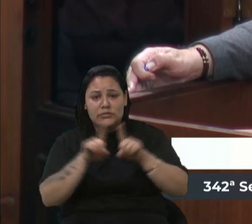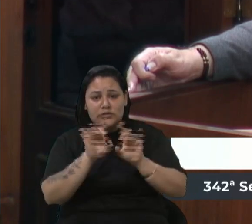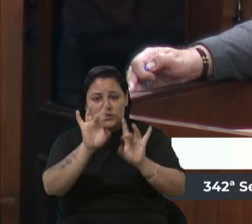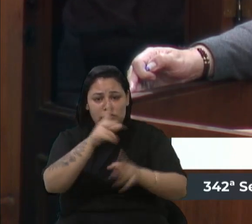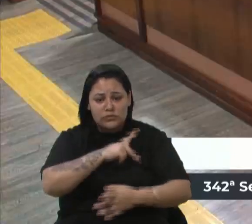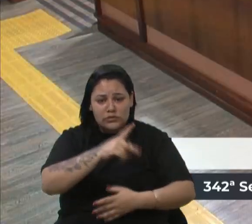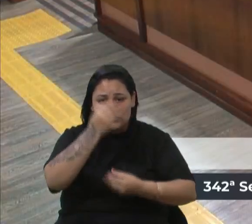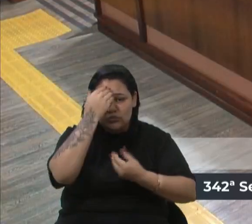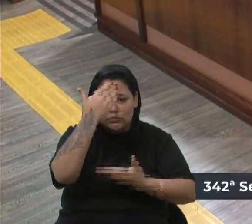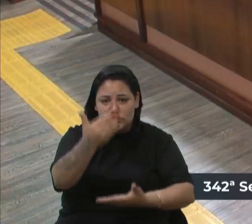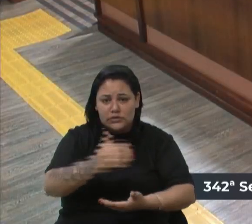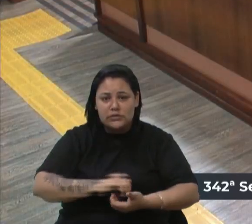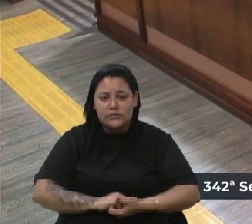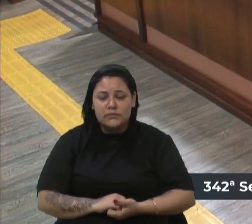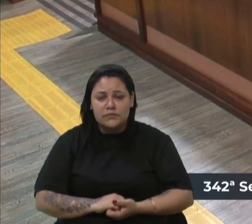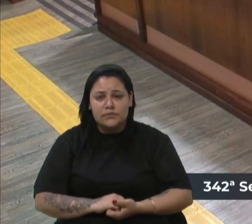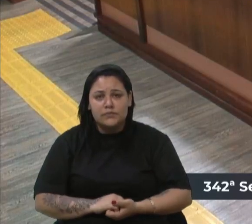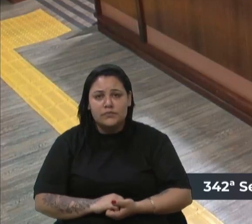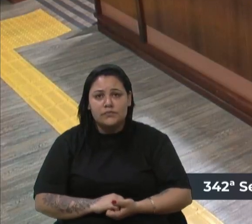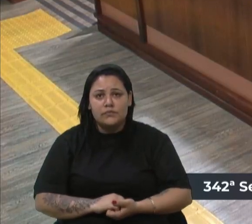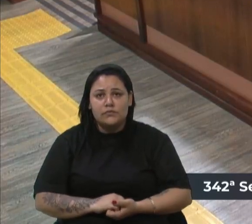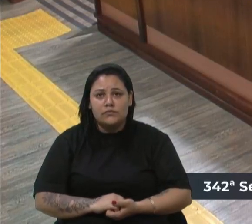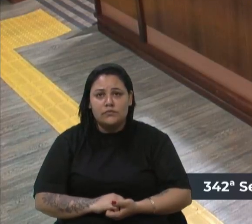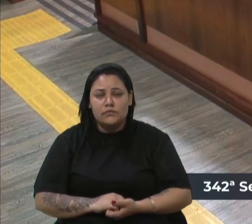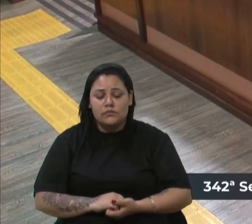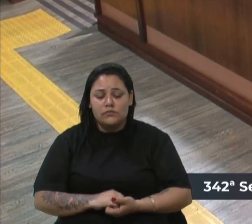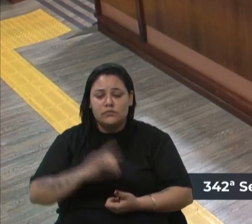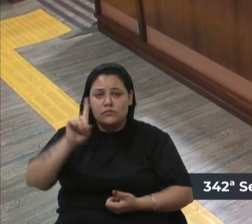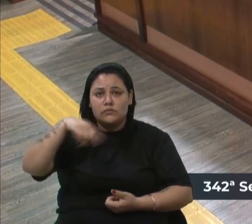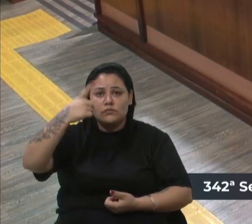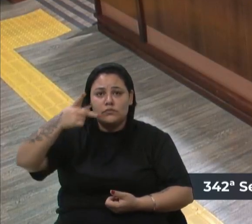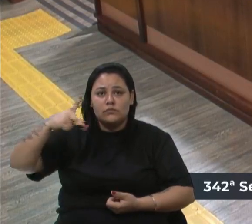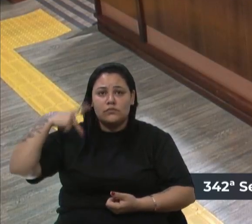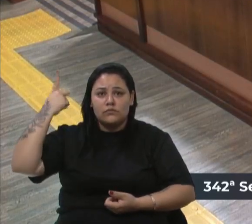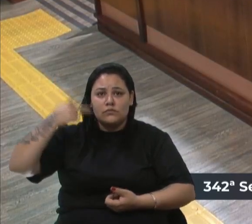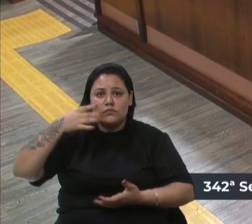obrigado. Obrigado. Próximo vereador inscrito, Adriano Bressan.